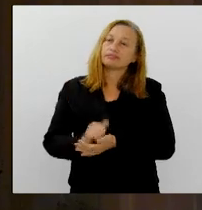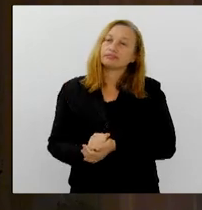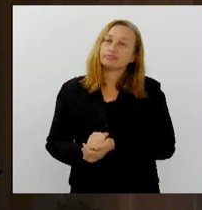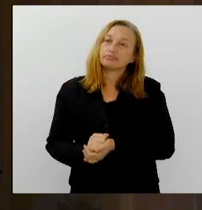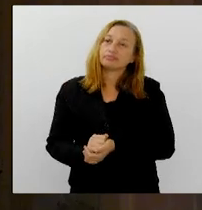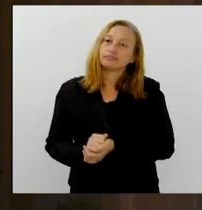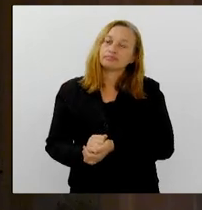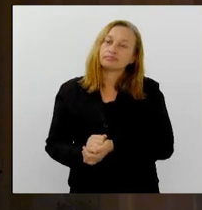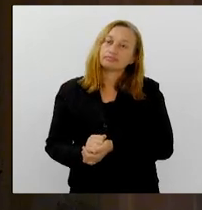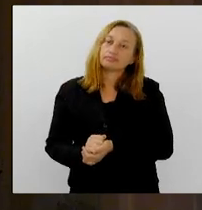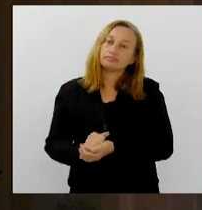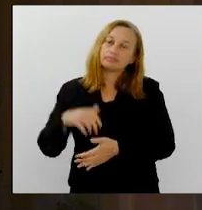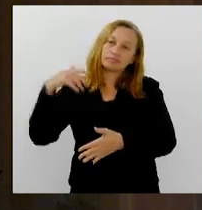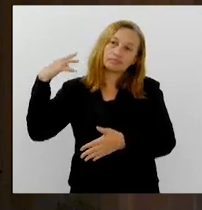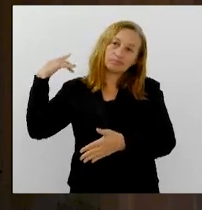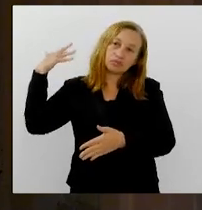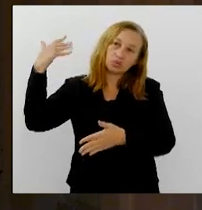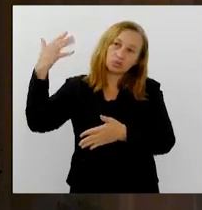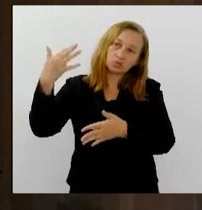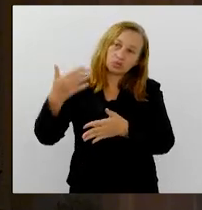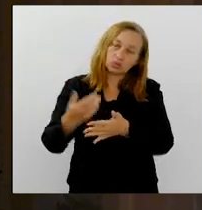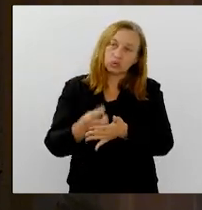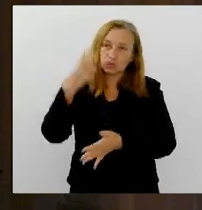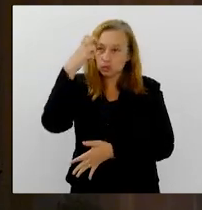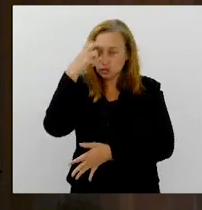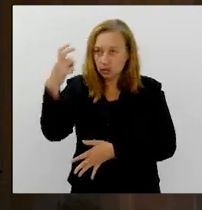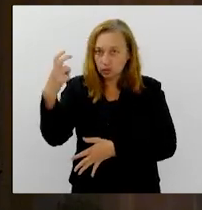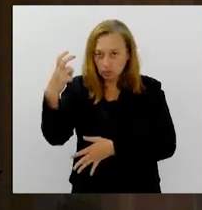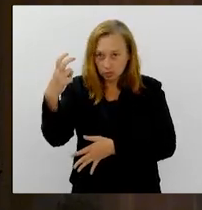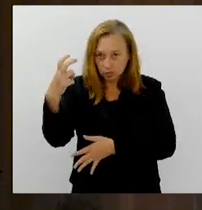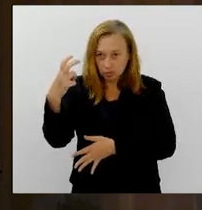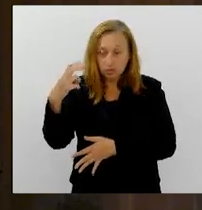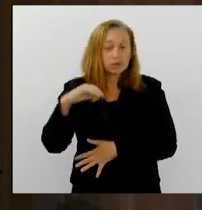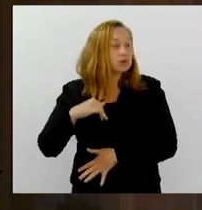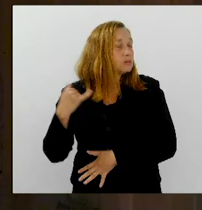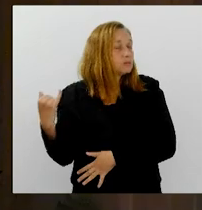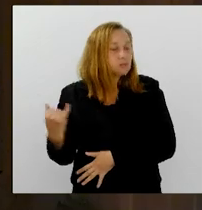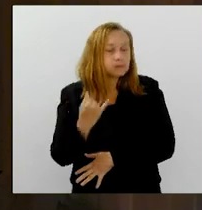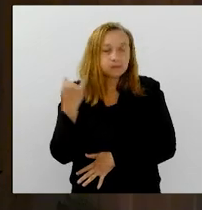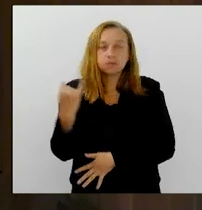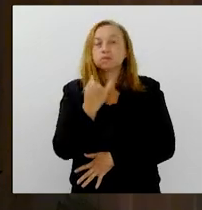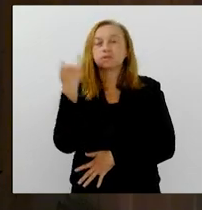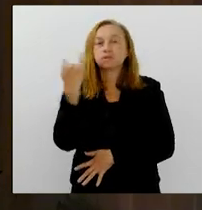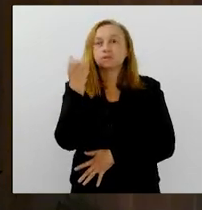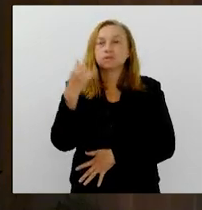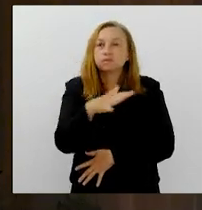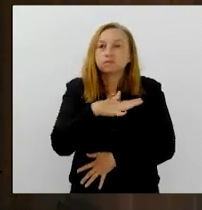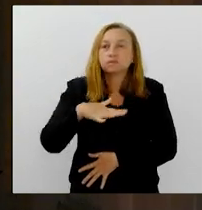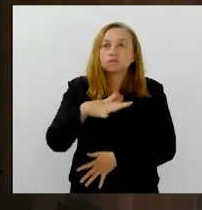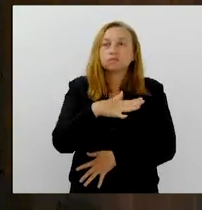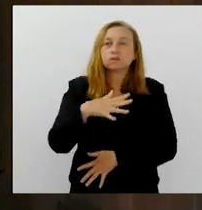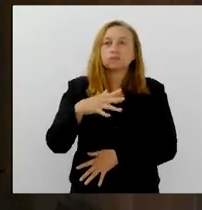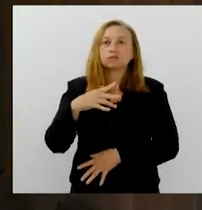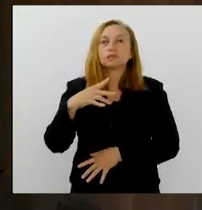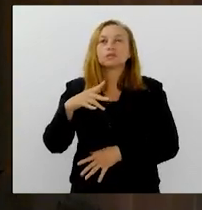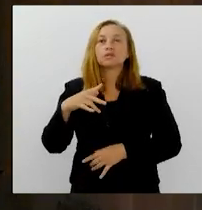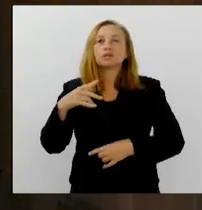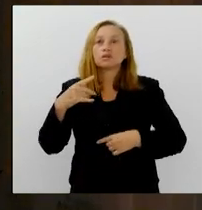no reconhecimento da cultura como uma trincheira importantíssima no campo da política se